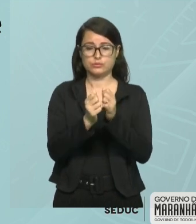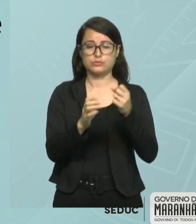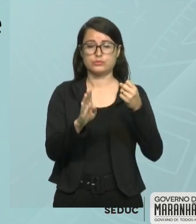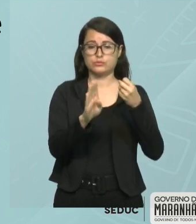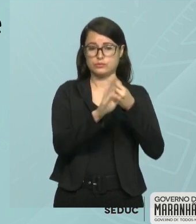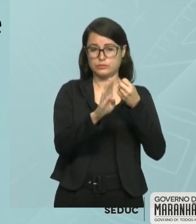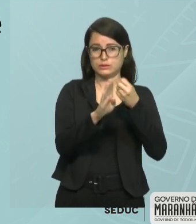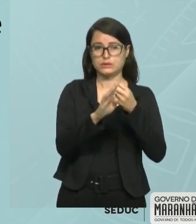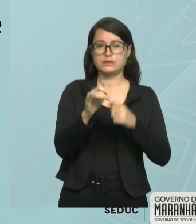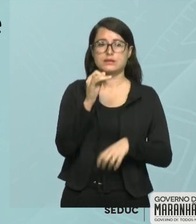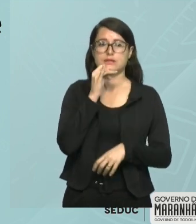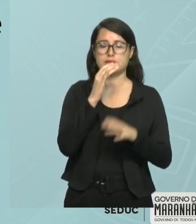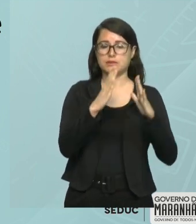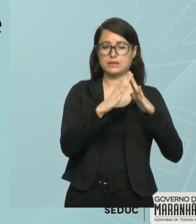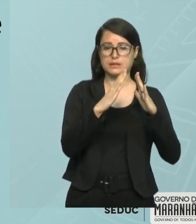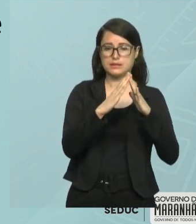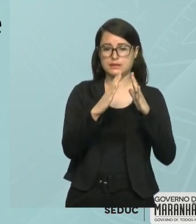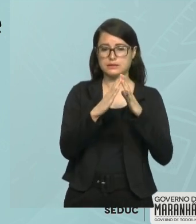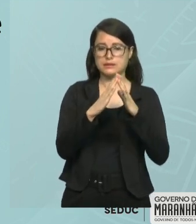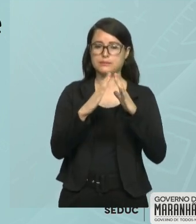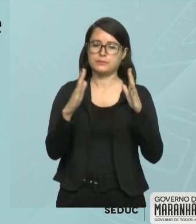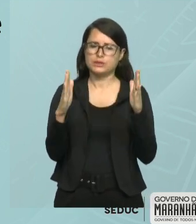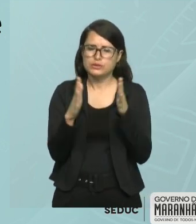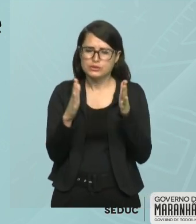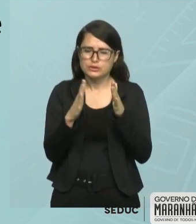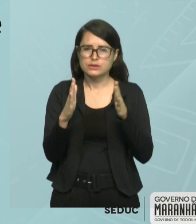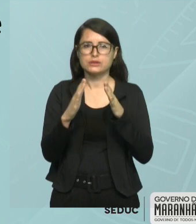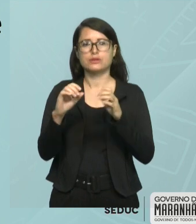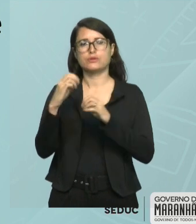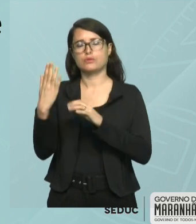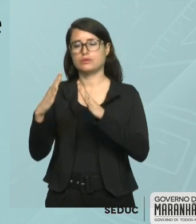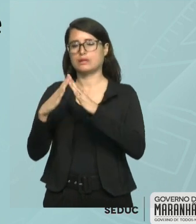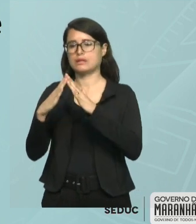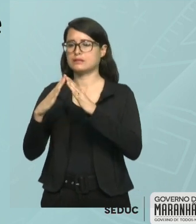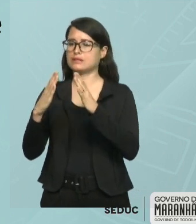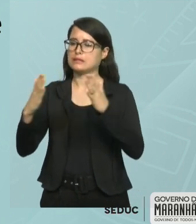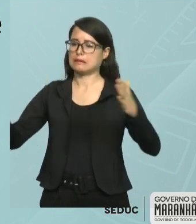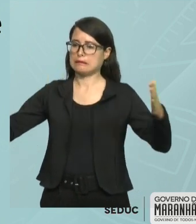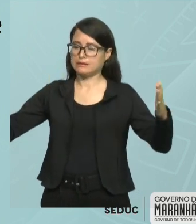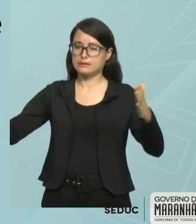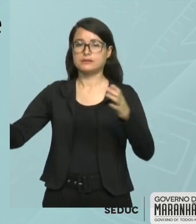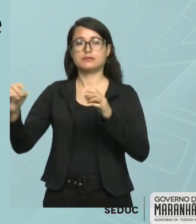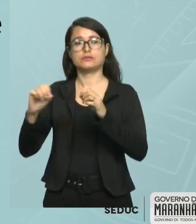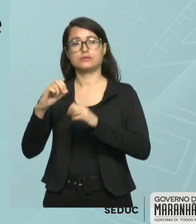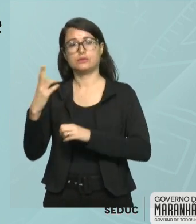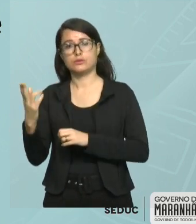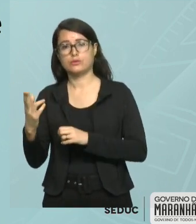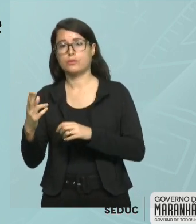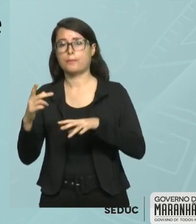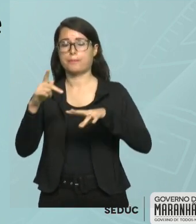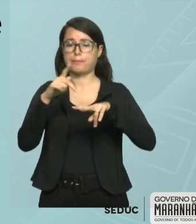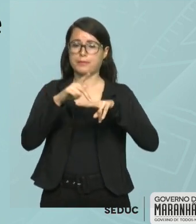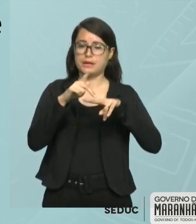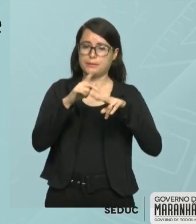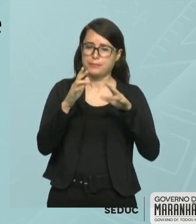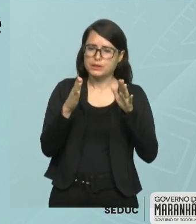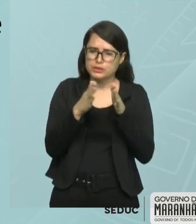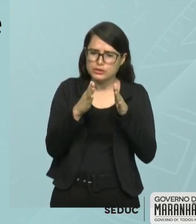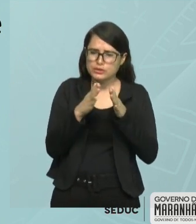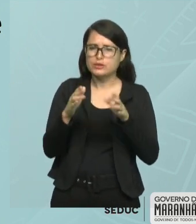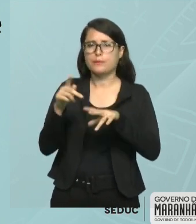exemplo, casa pequena ou casa grande, pé pequeno ou pé grande. E